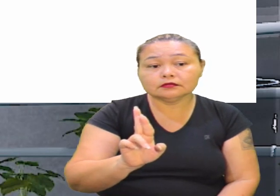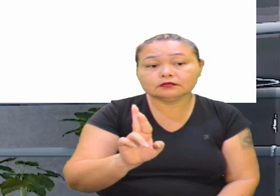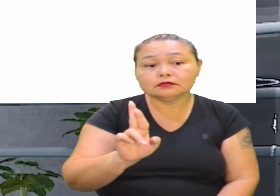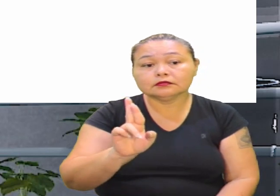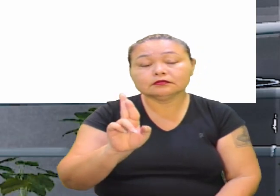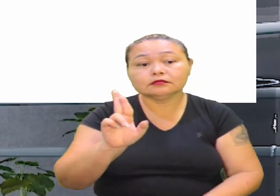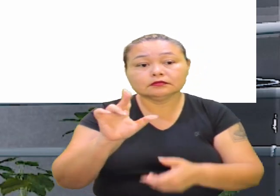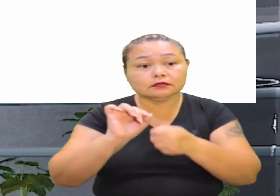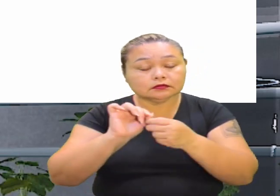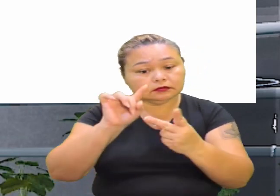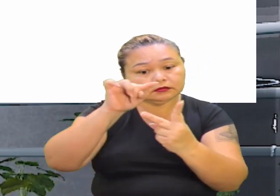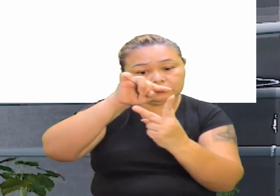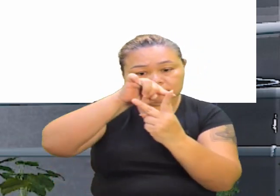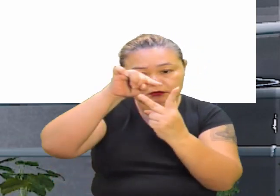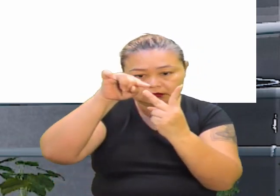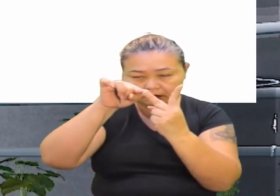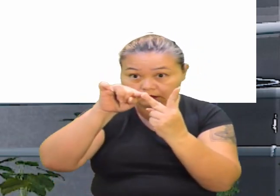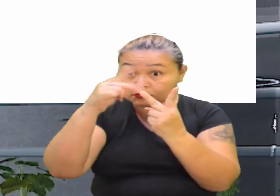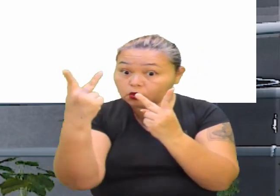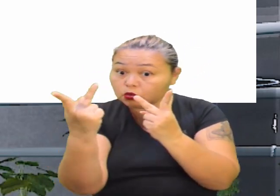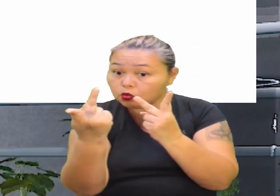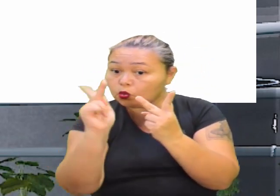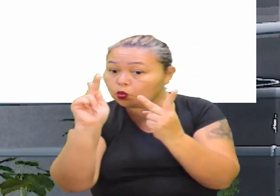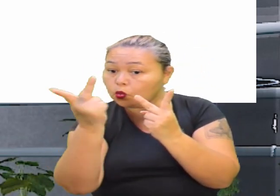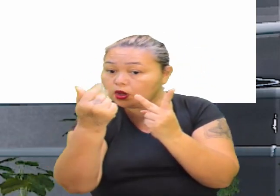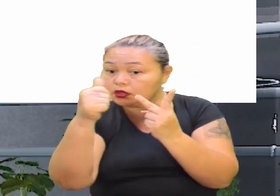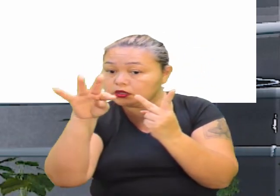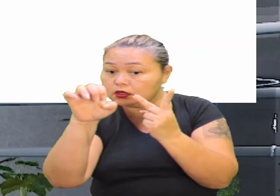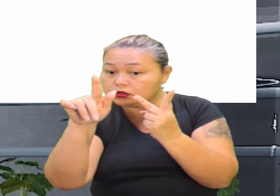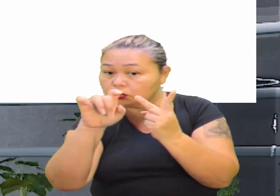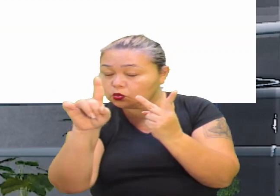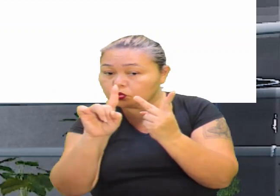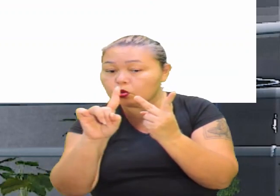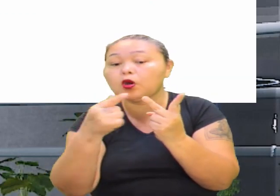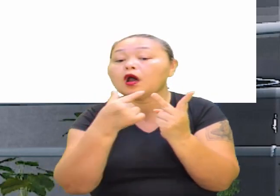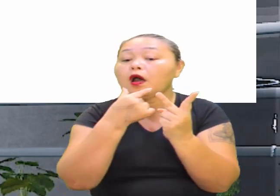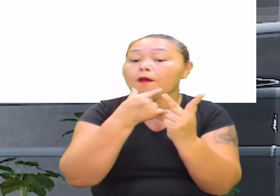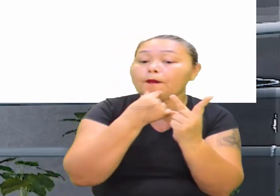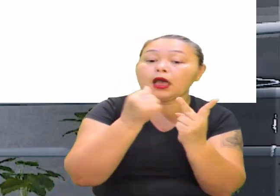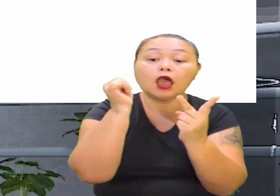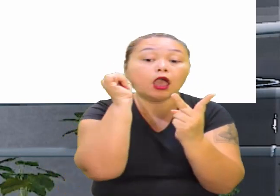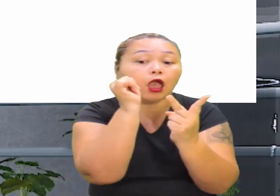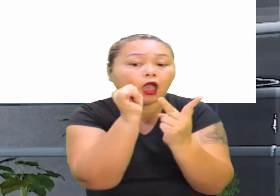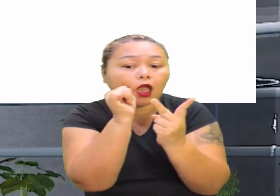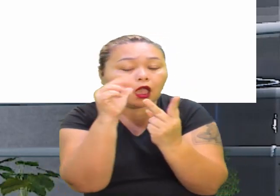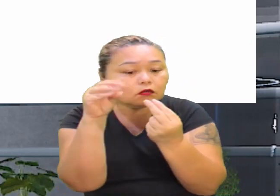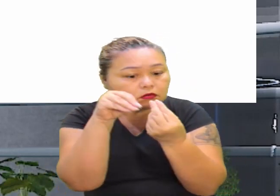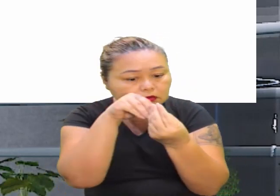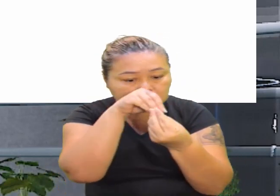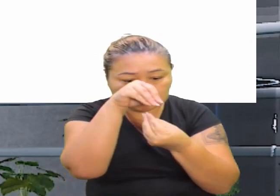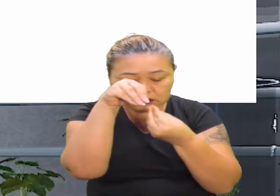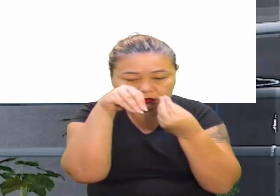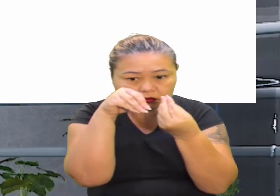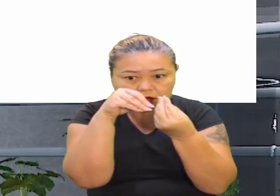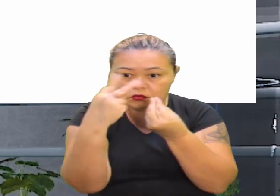Autofecundação. Pego 2 heterozigotos. Pego um macho e uma fêmea. E eu cruzo eles.